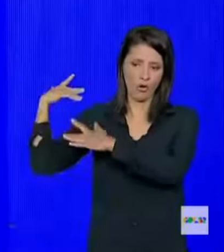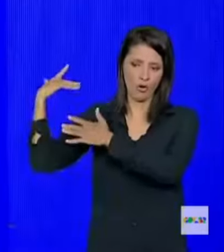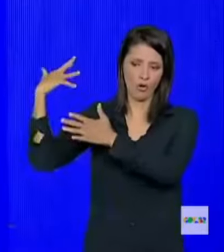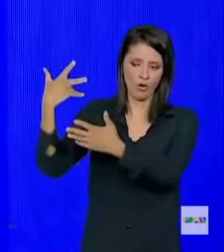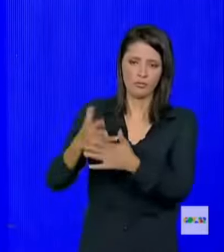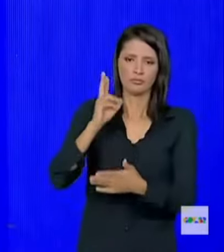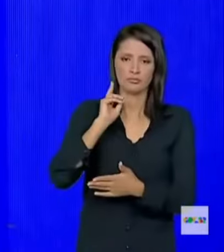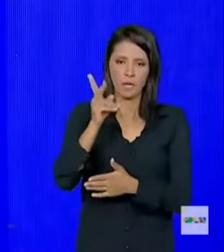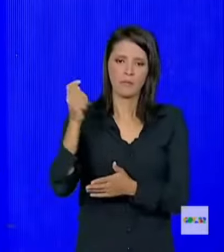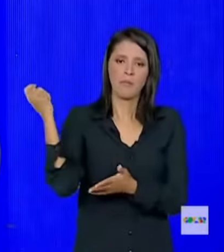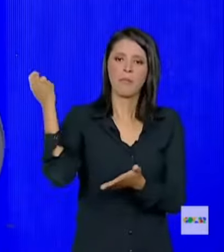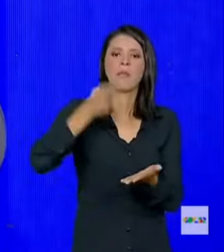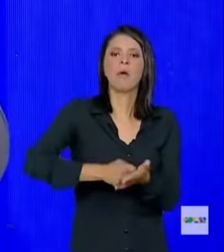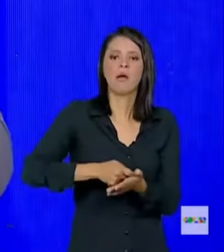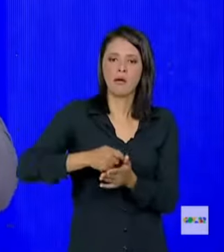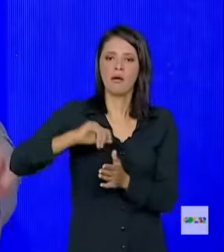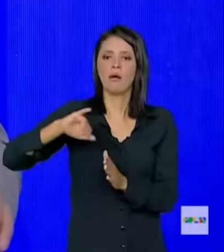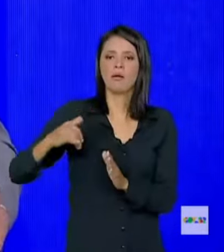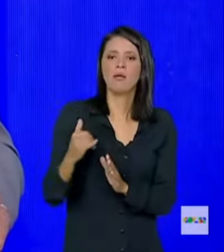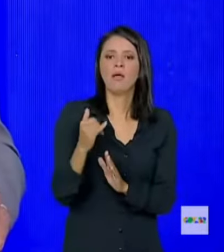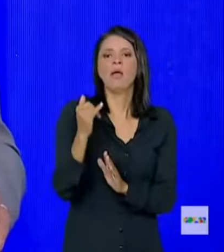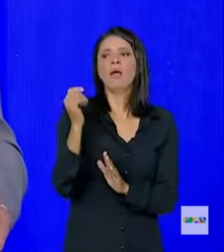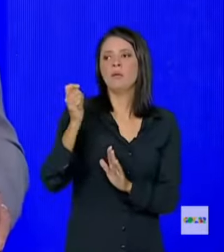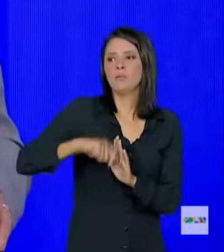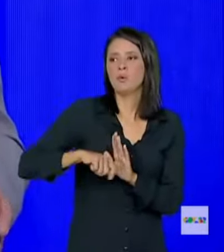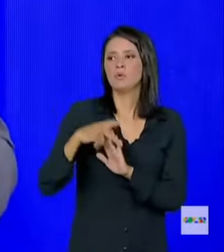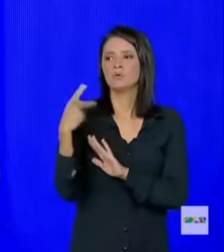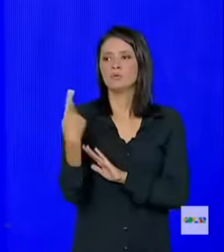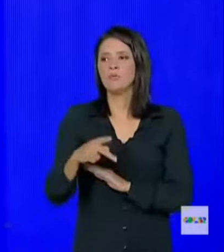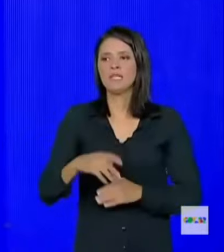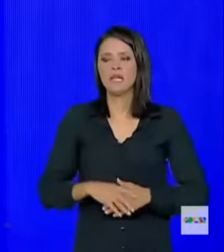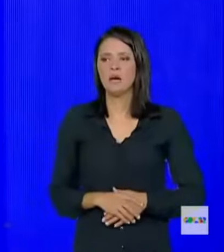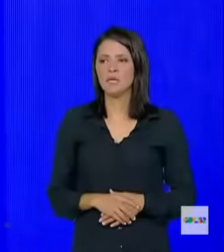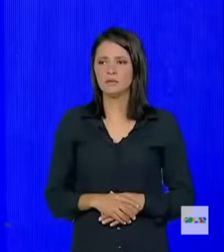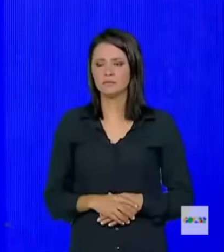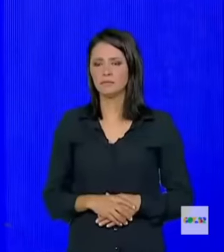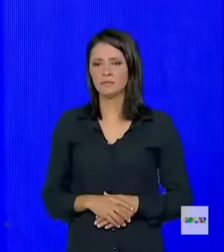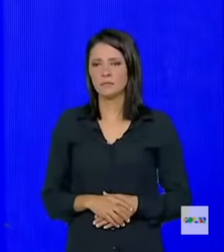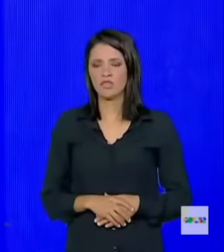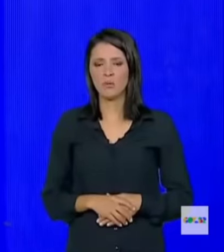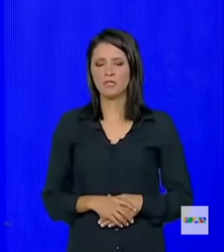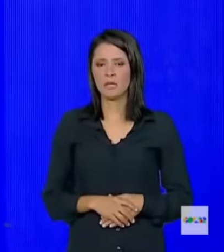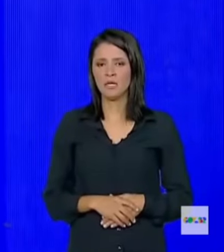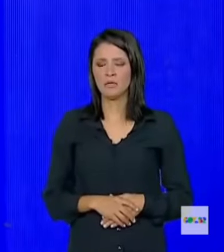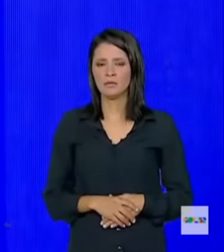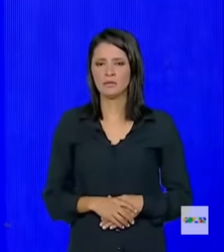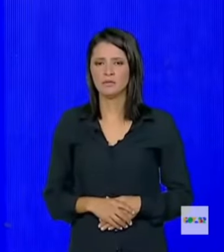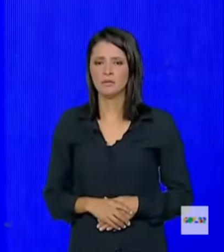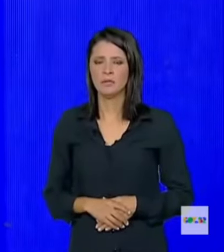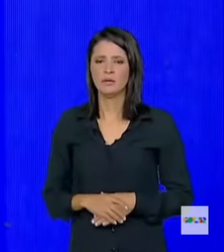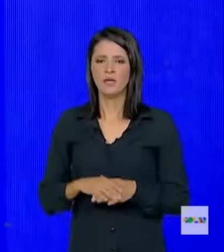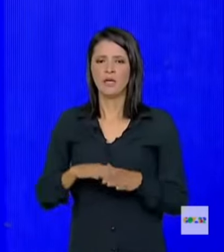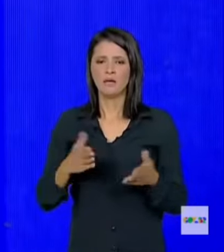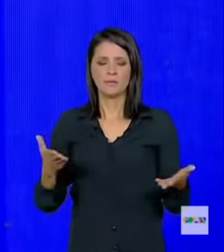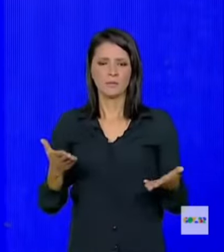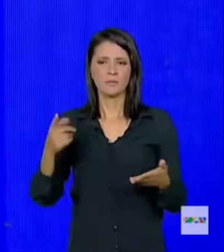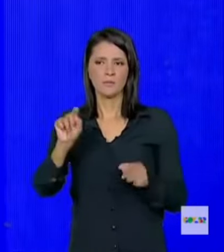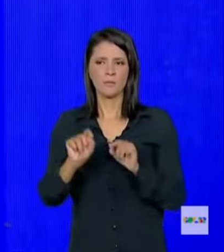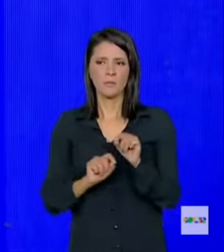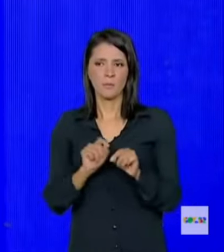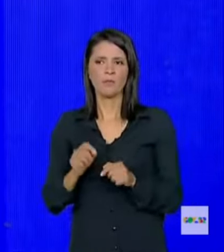pagar imposto de uma propriedade nossa, a gente acha que o imposto é muito, e a gente fala, eu tenho uma casinha, por que eu